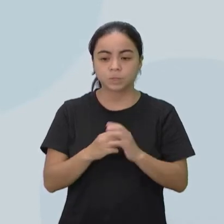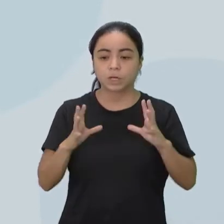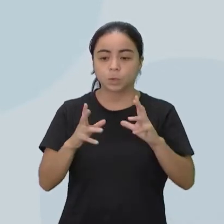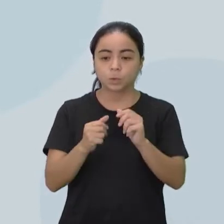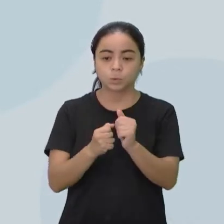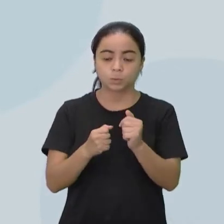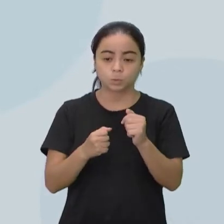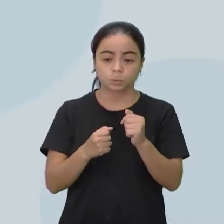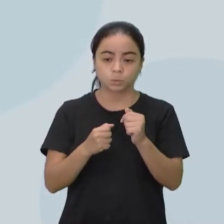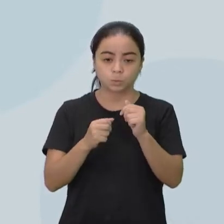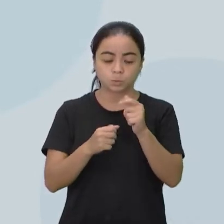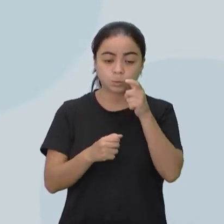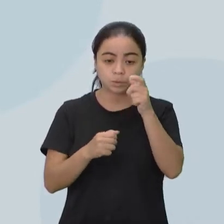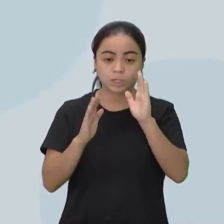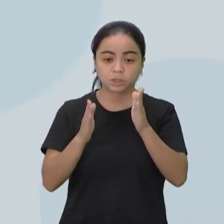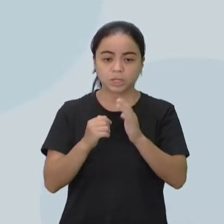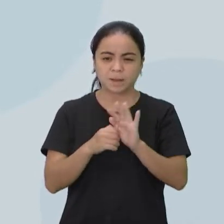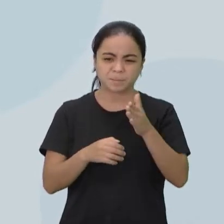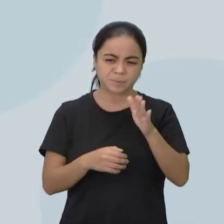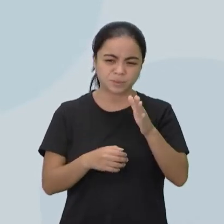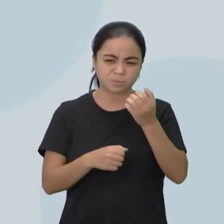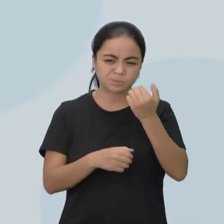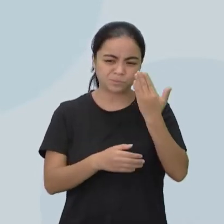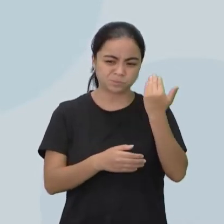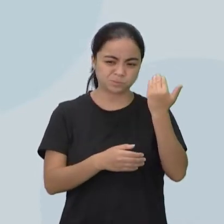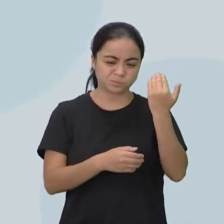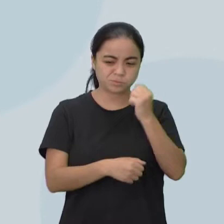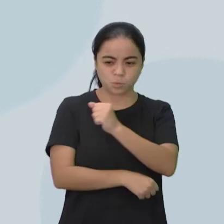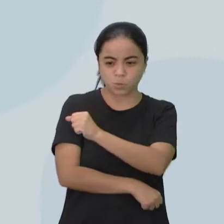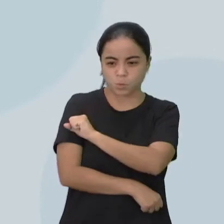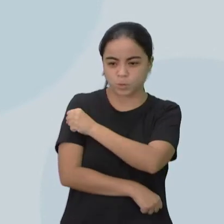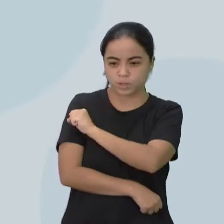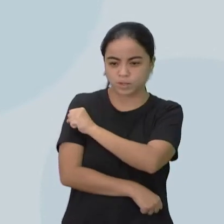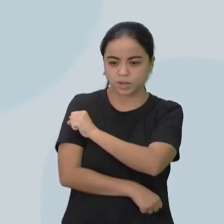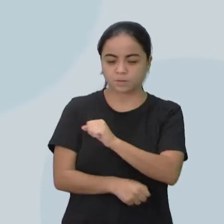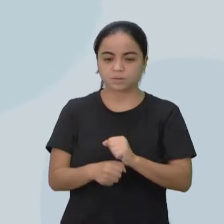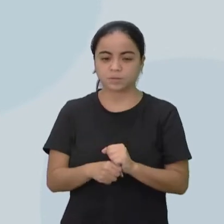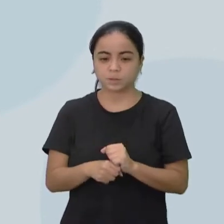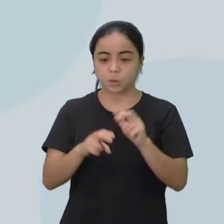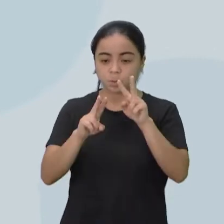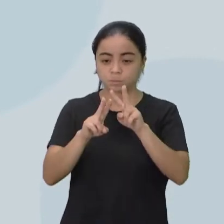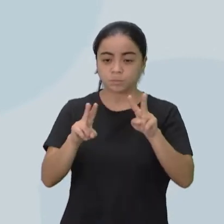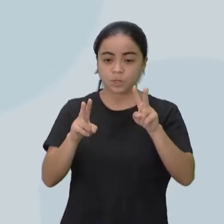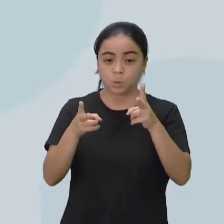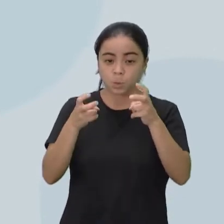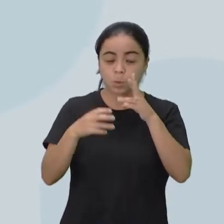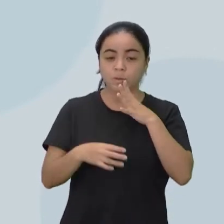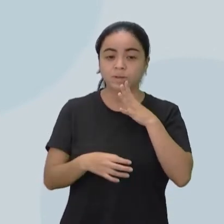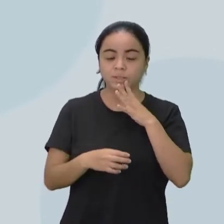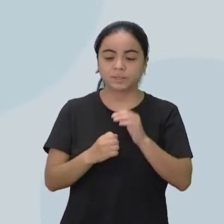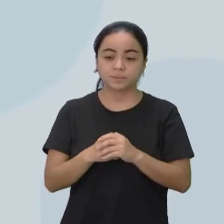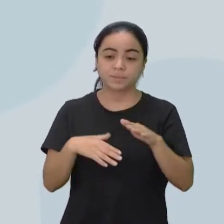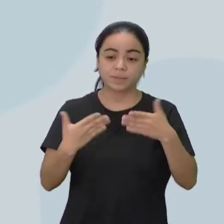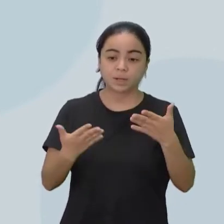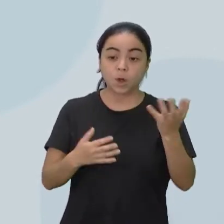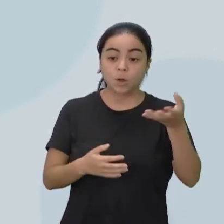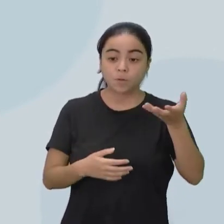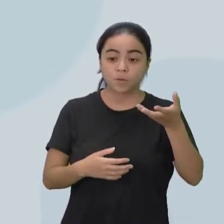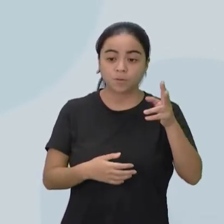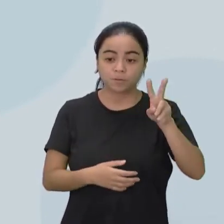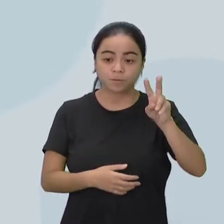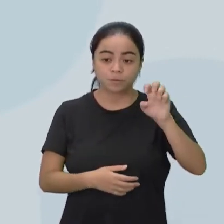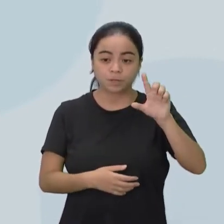anteriormente. Provavelmente lá no 8º ano vocês viram essa definição aqui, ó. A velocidade, eu vou